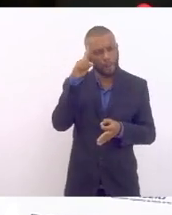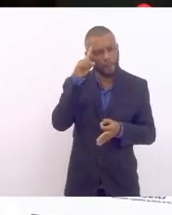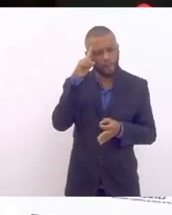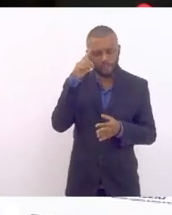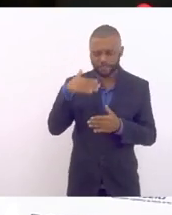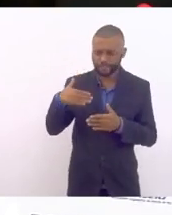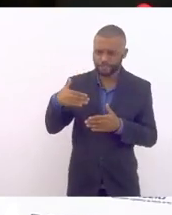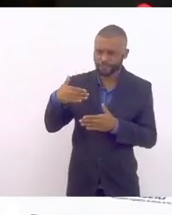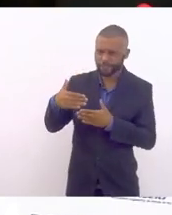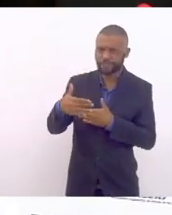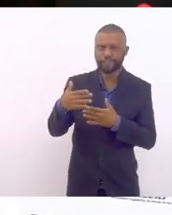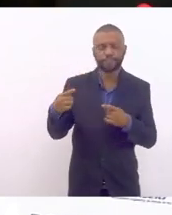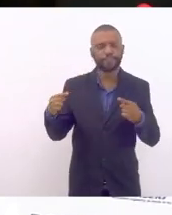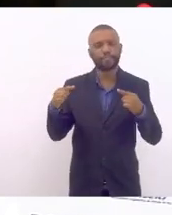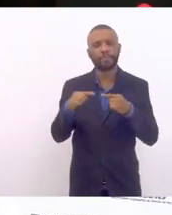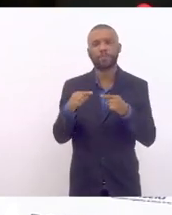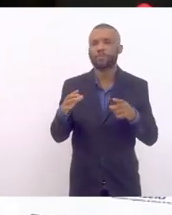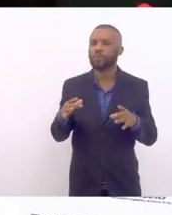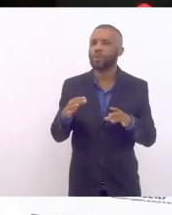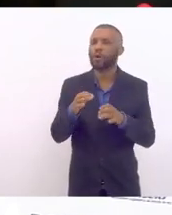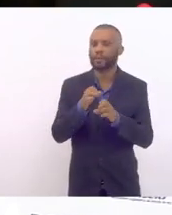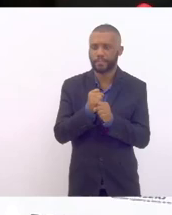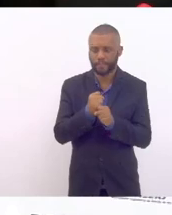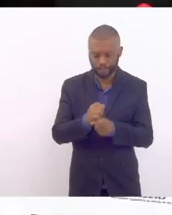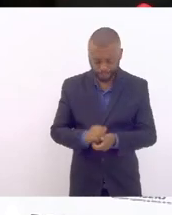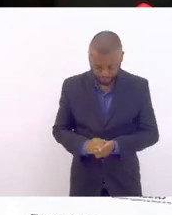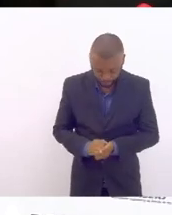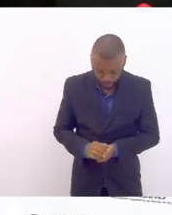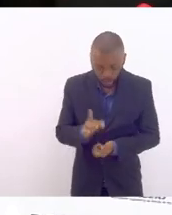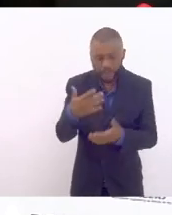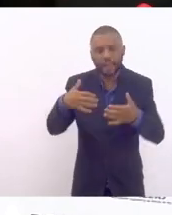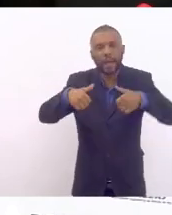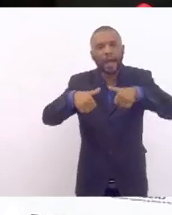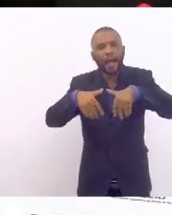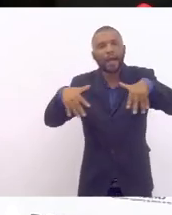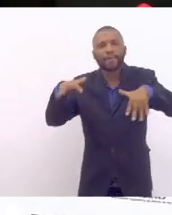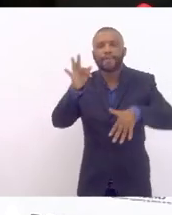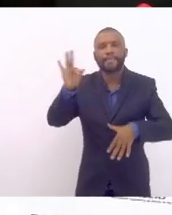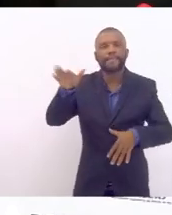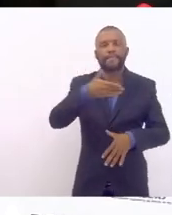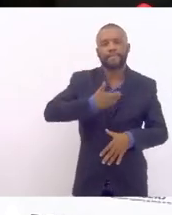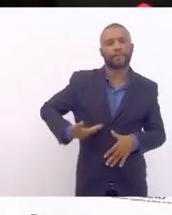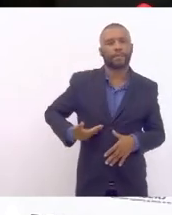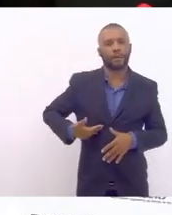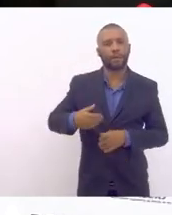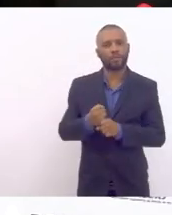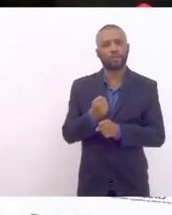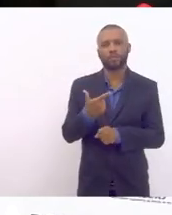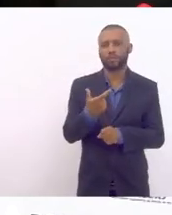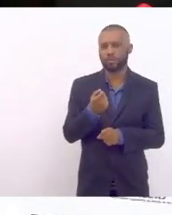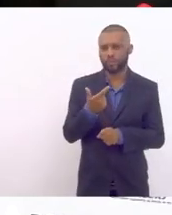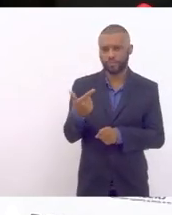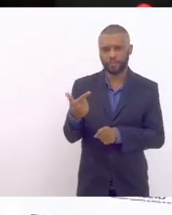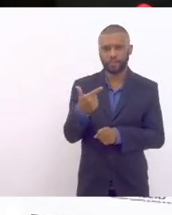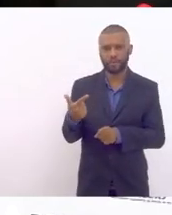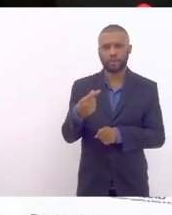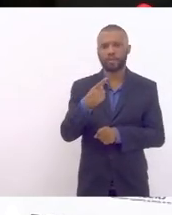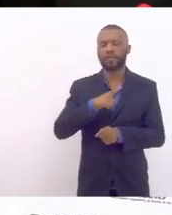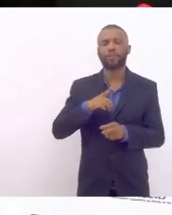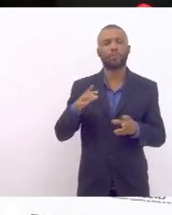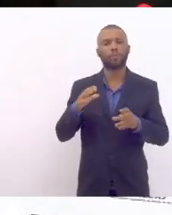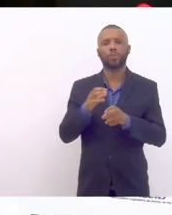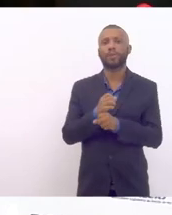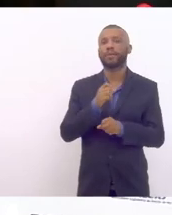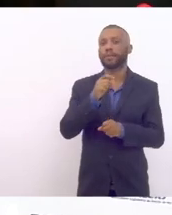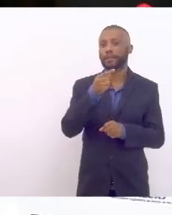caminhando dentro do orçamento então só na rede Federal nos institutos Federais em 2022 a gente teve